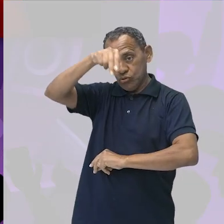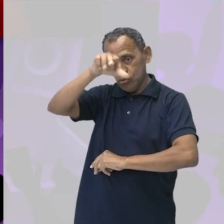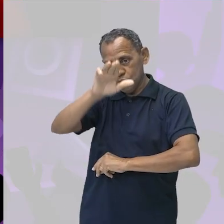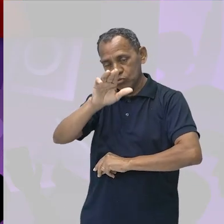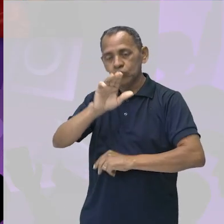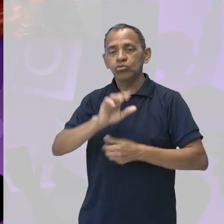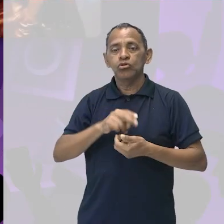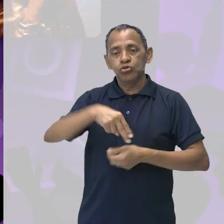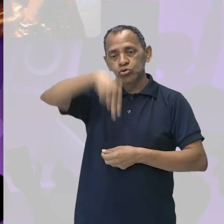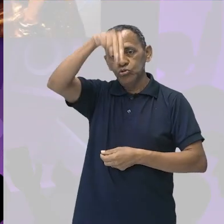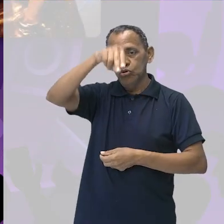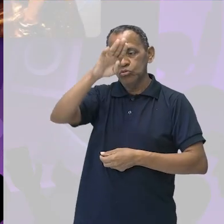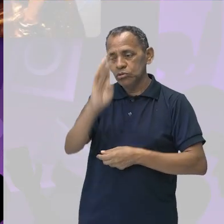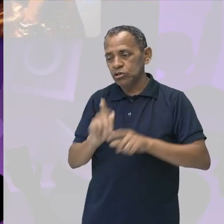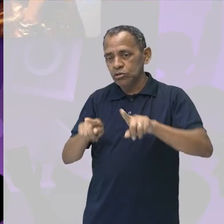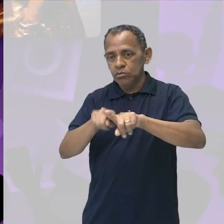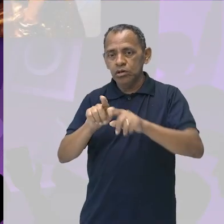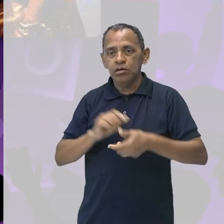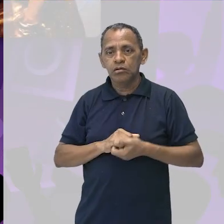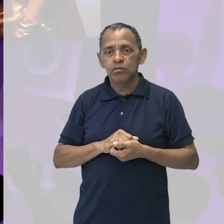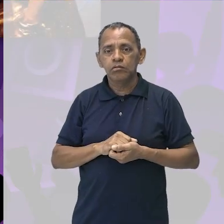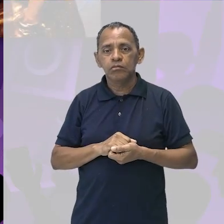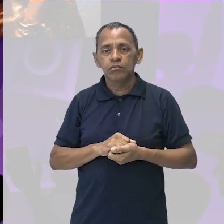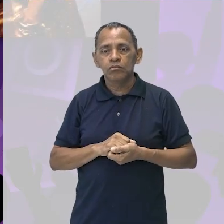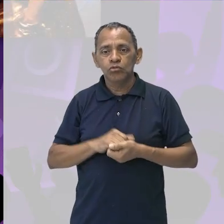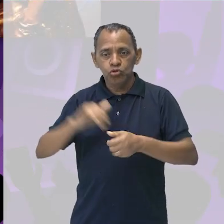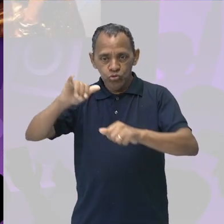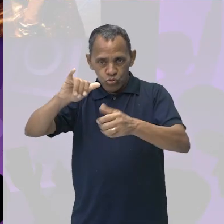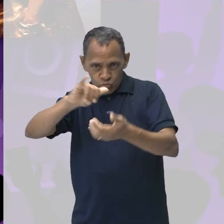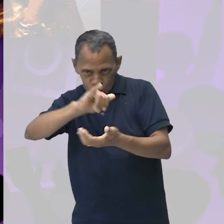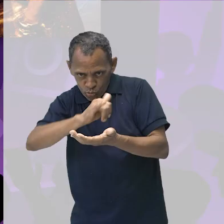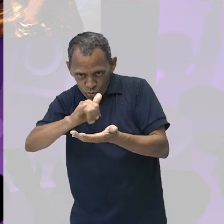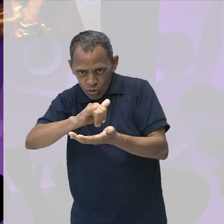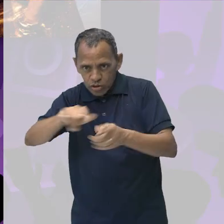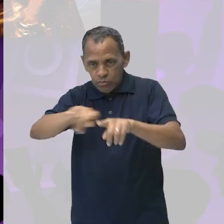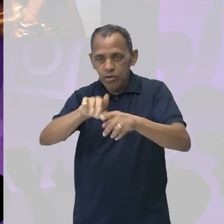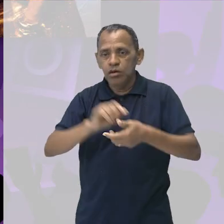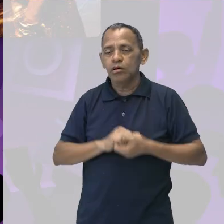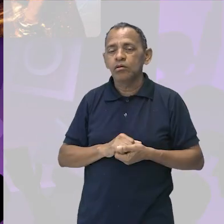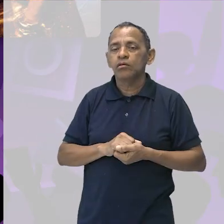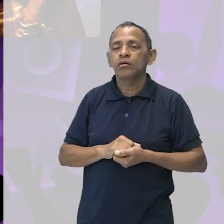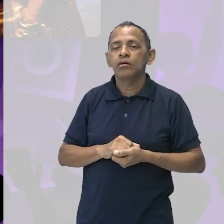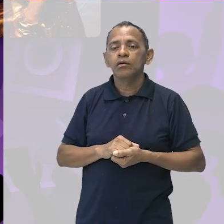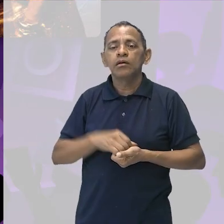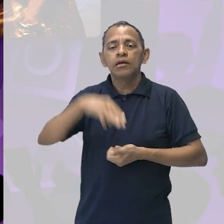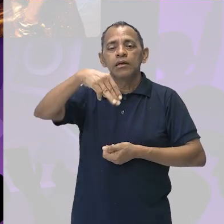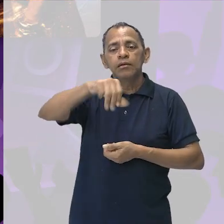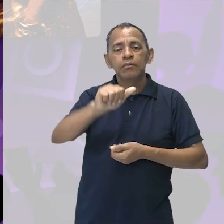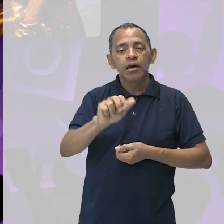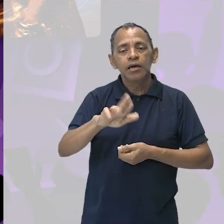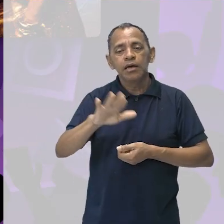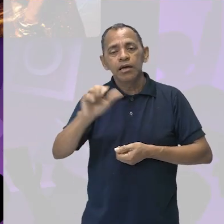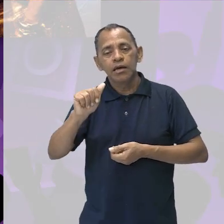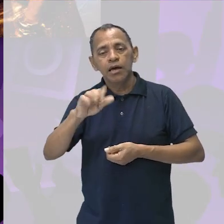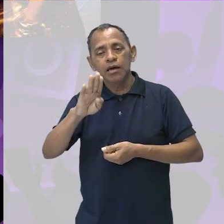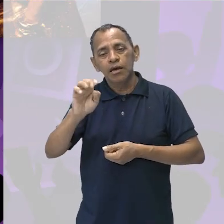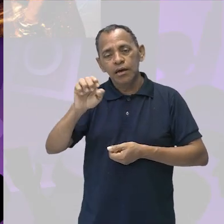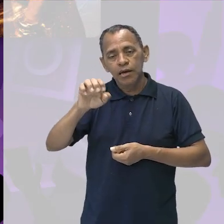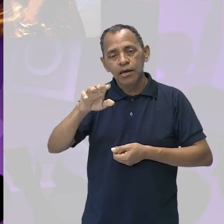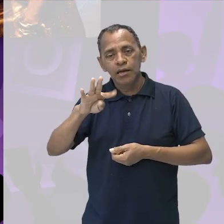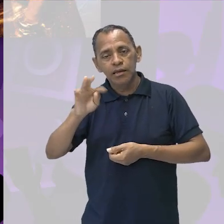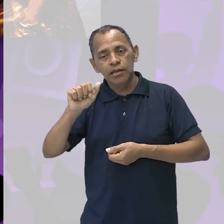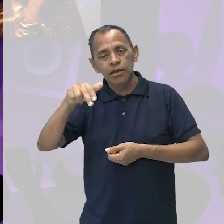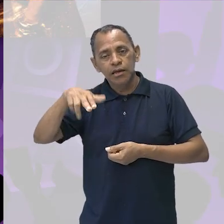Garantido. Também temos a Maria Bethânica com a música Carcará, em 1965, certo?